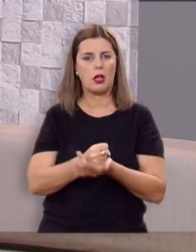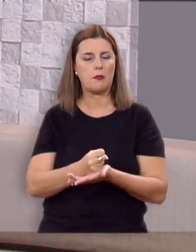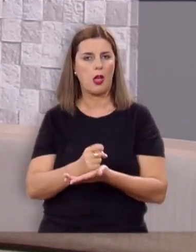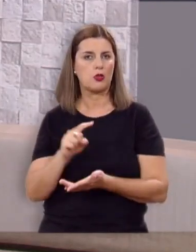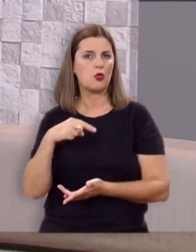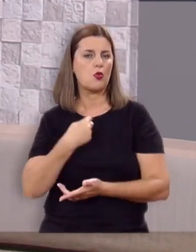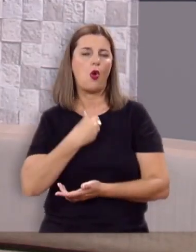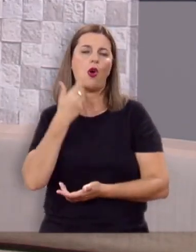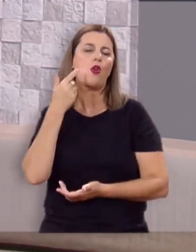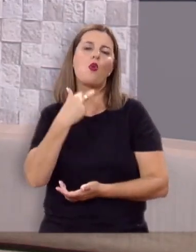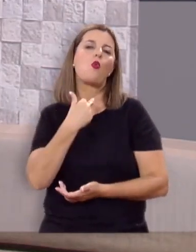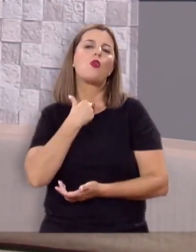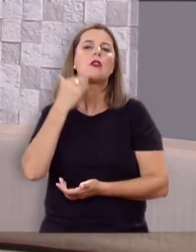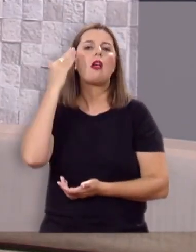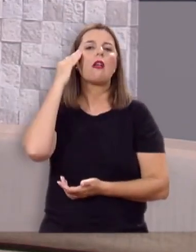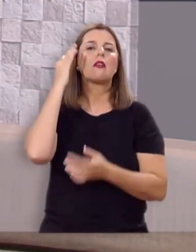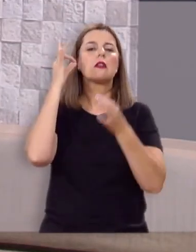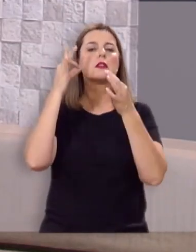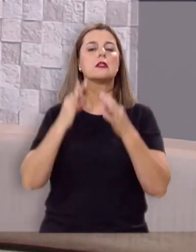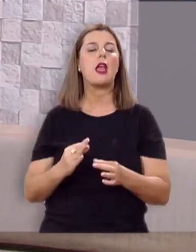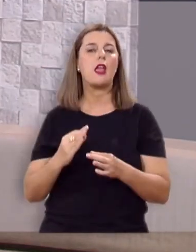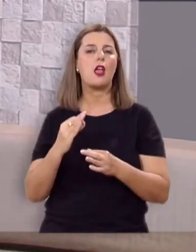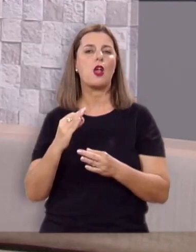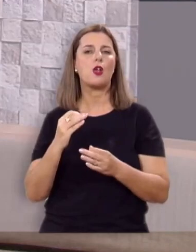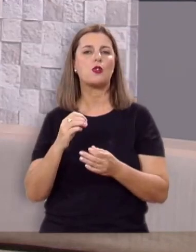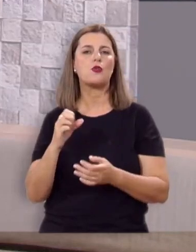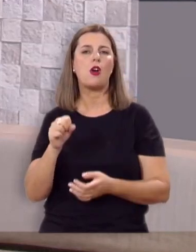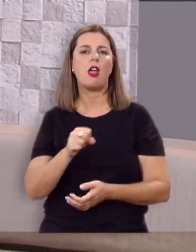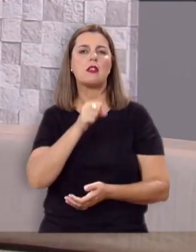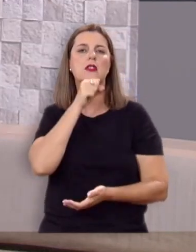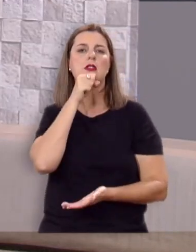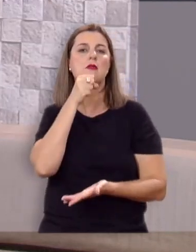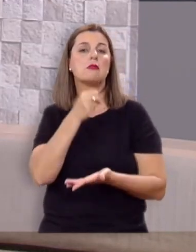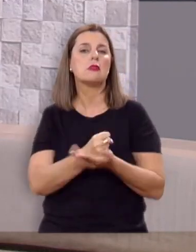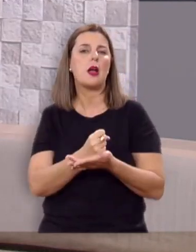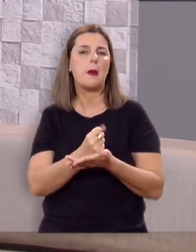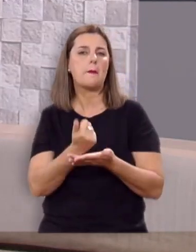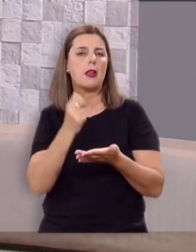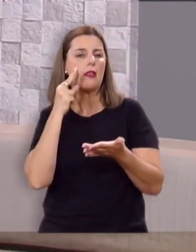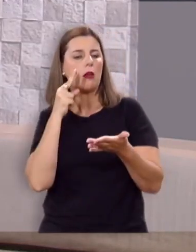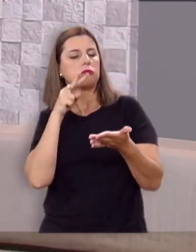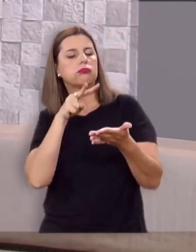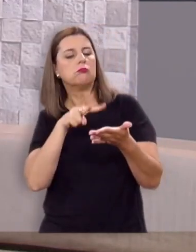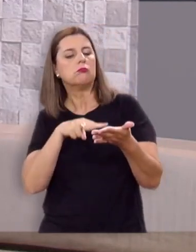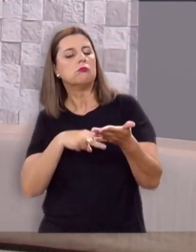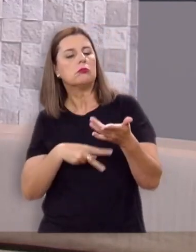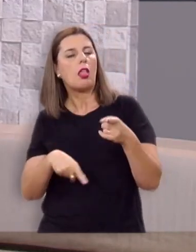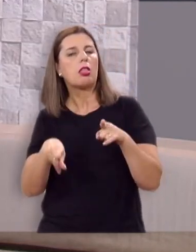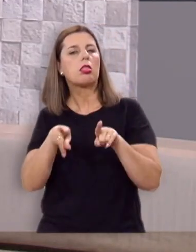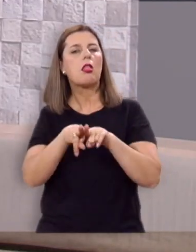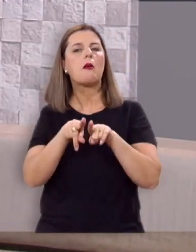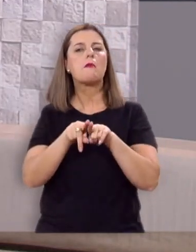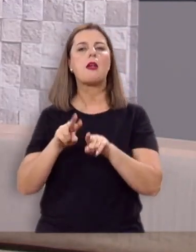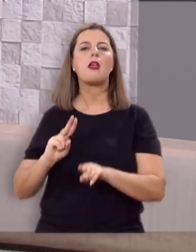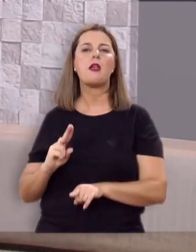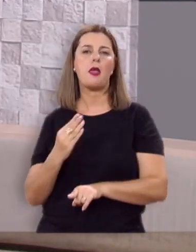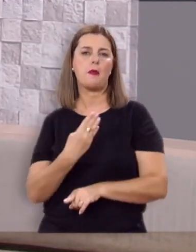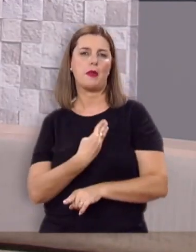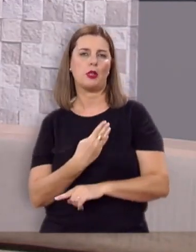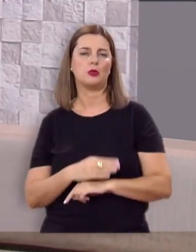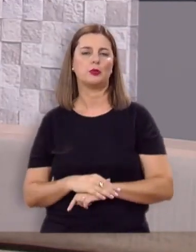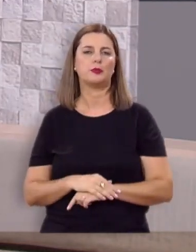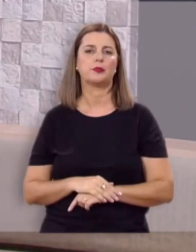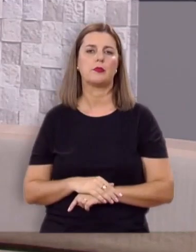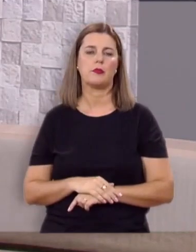Nós não conseguiríamos entender plenamente o Antigo Testamento sem olhá-lo pelas lentes